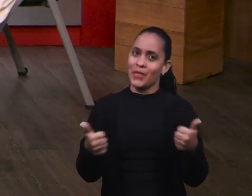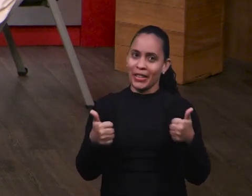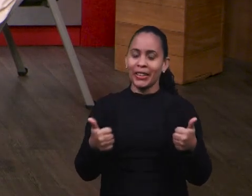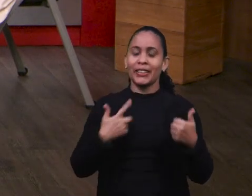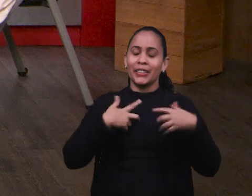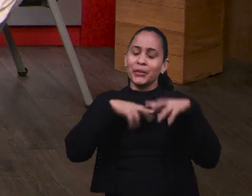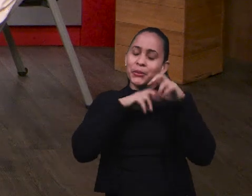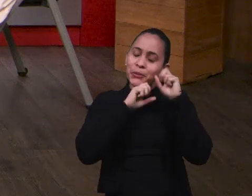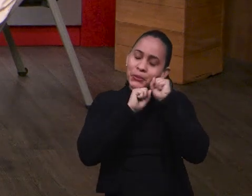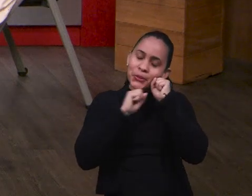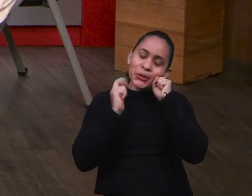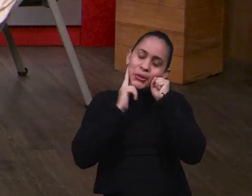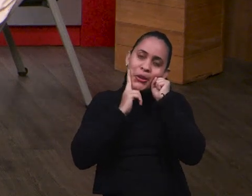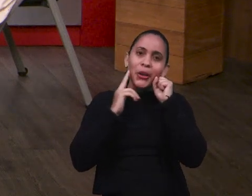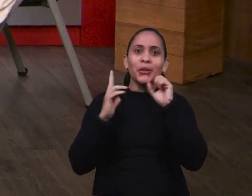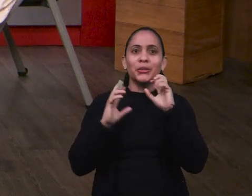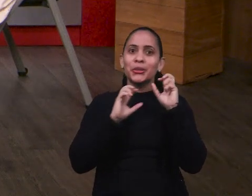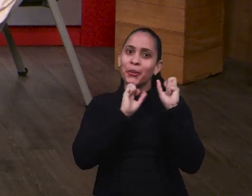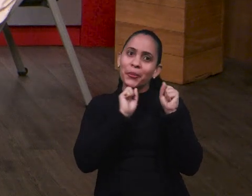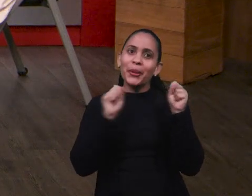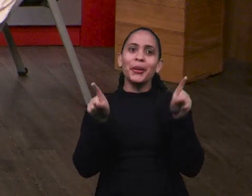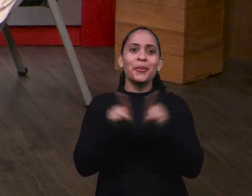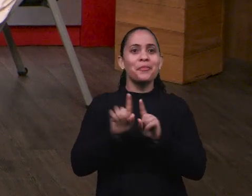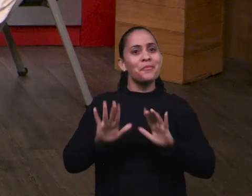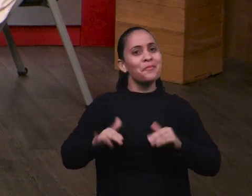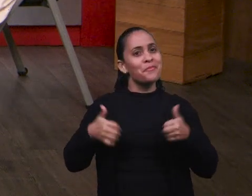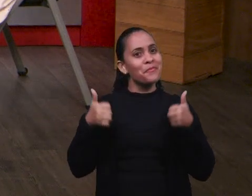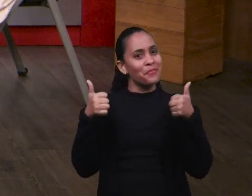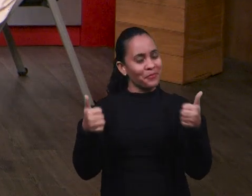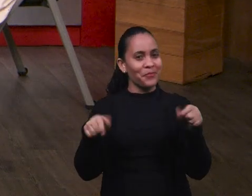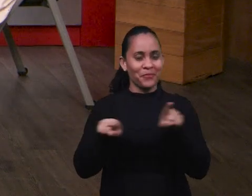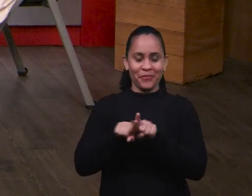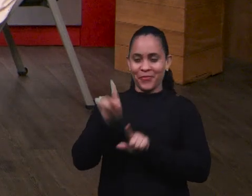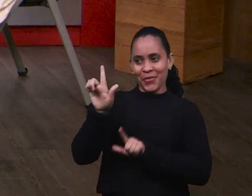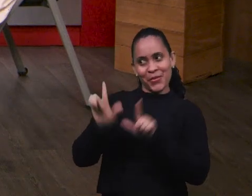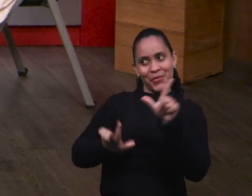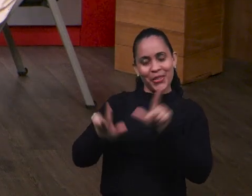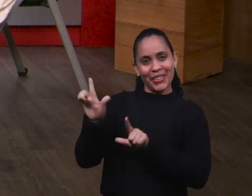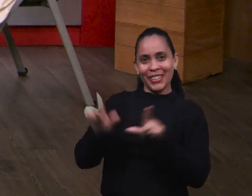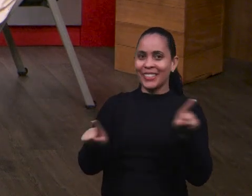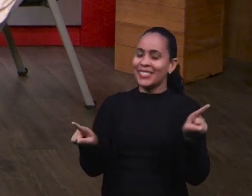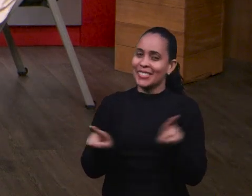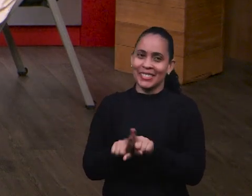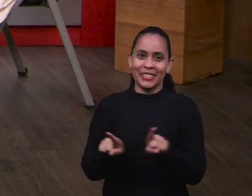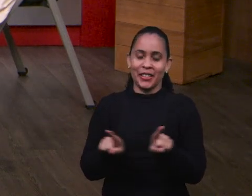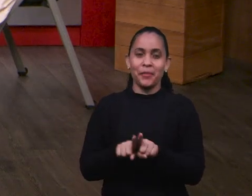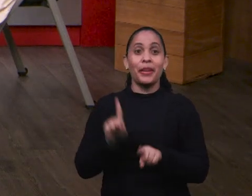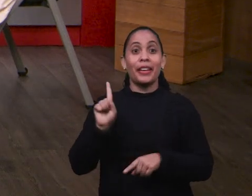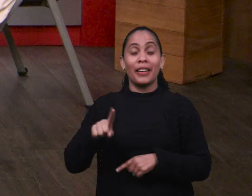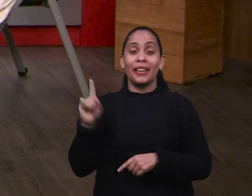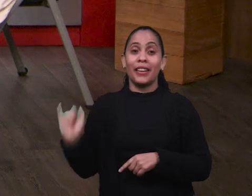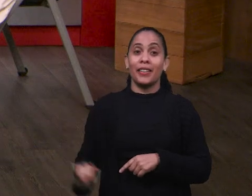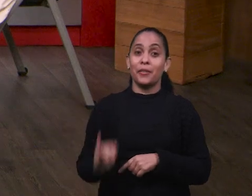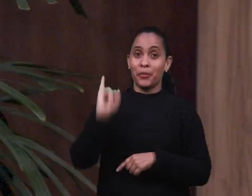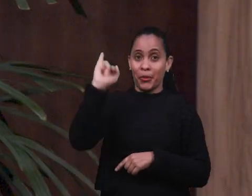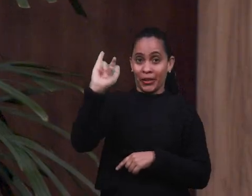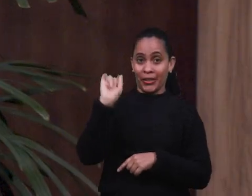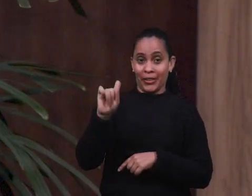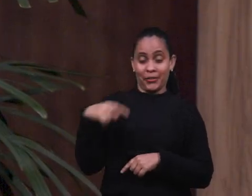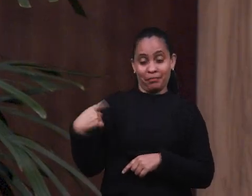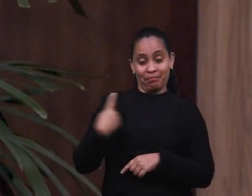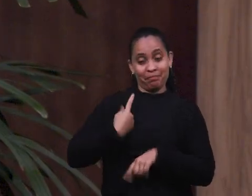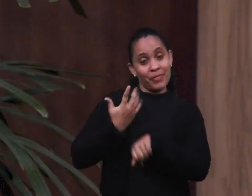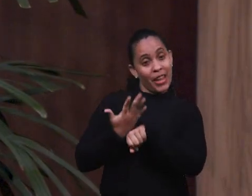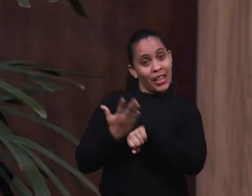Qualidade do sono, a qualidade de vida. Então a gente sempre vem falando no programa sobre isso, que é muito importante a gente ter